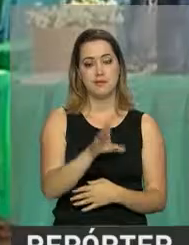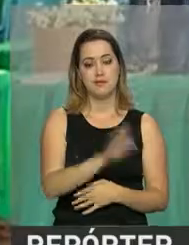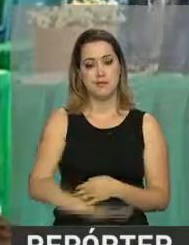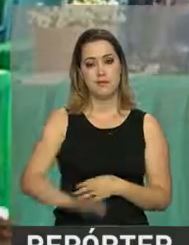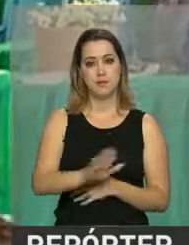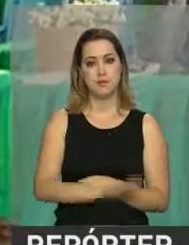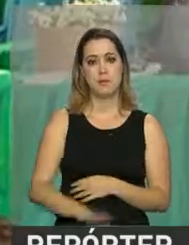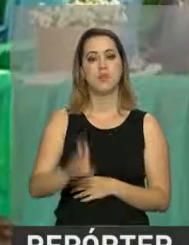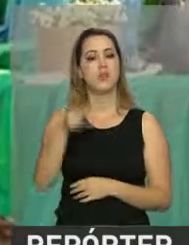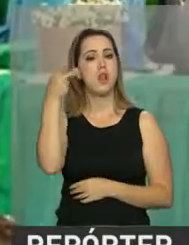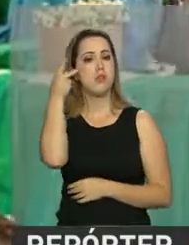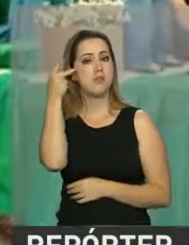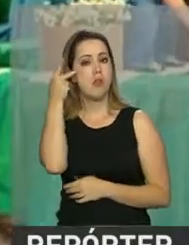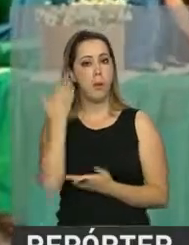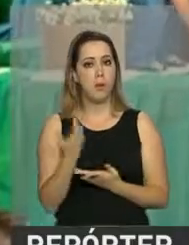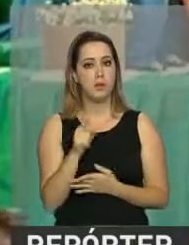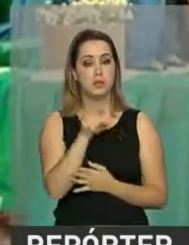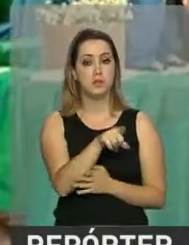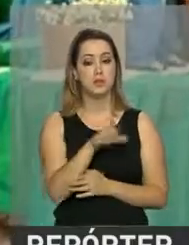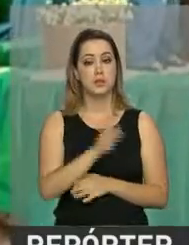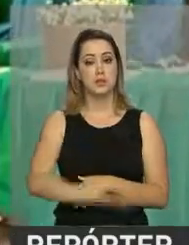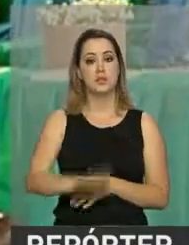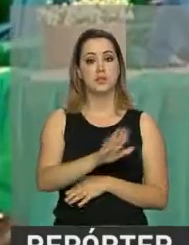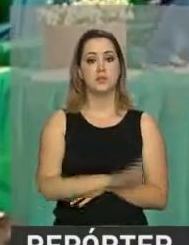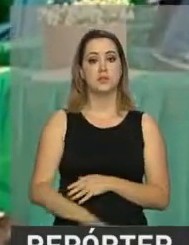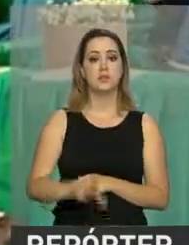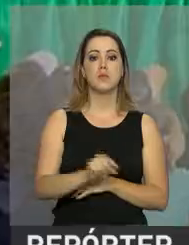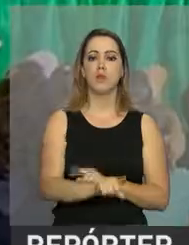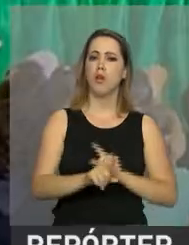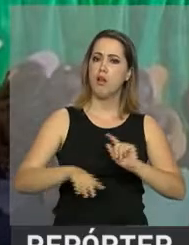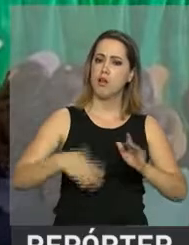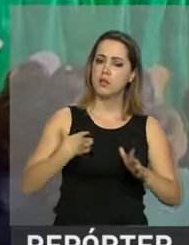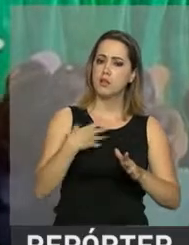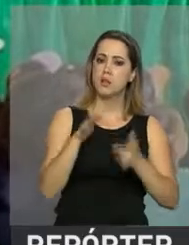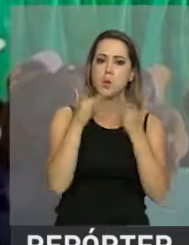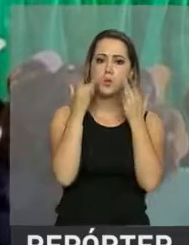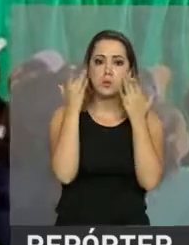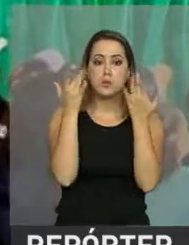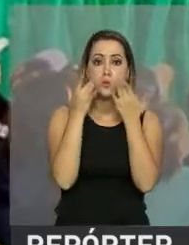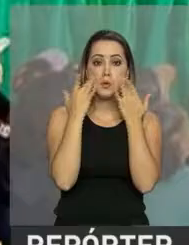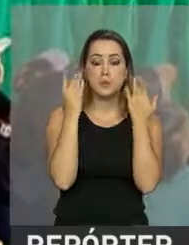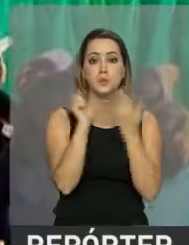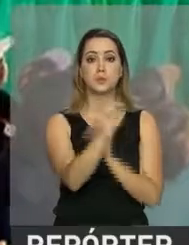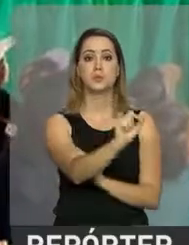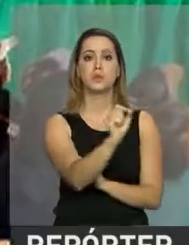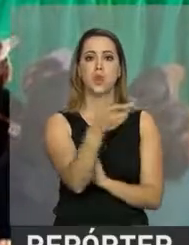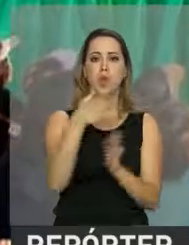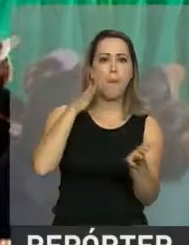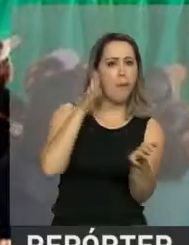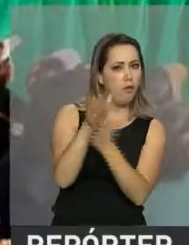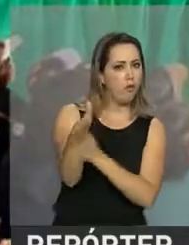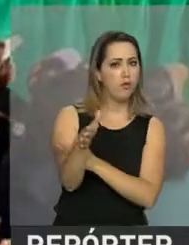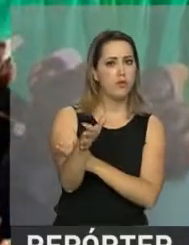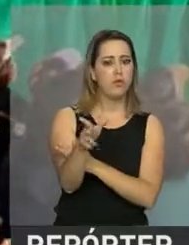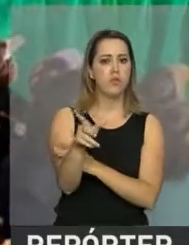zona oeste da capital paulista, as crianças colocaram o mosquito Aedes aegypti para correr.